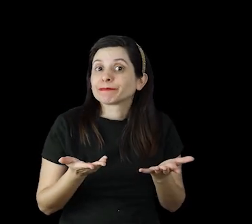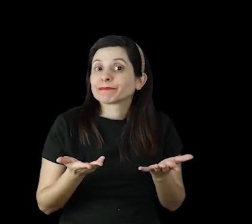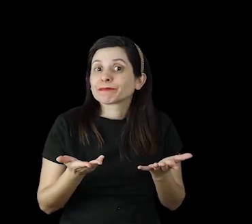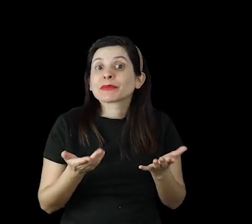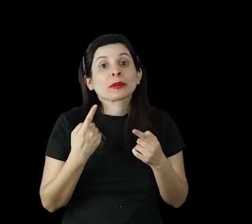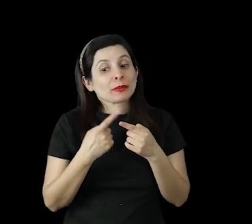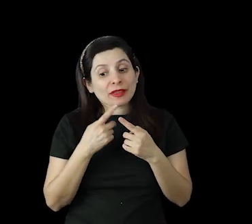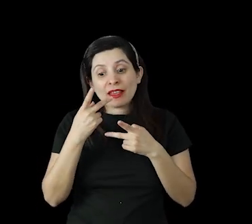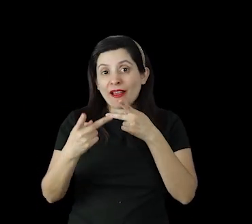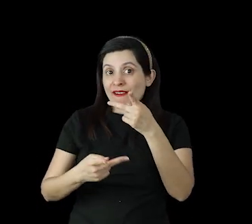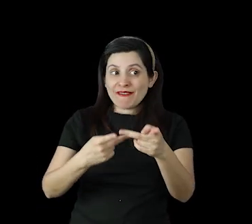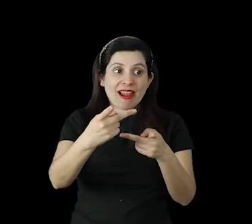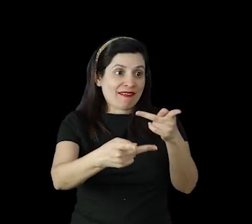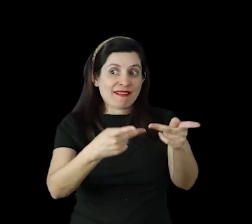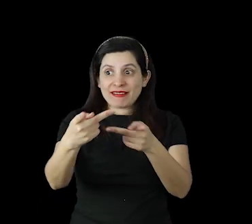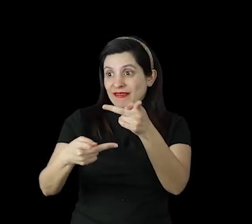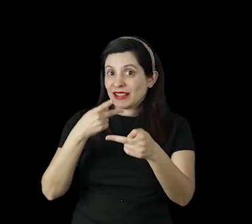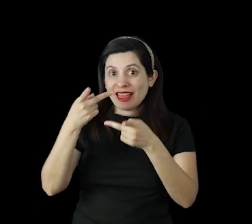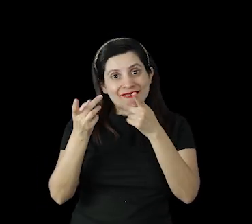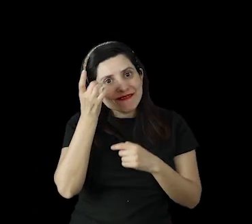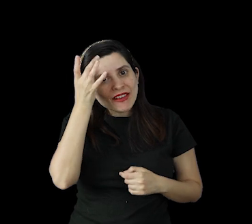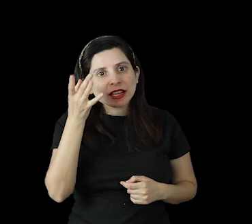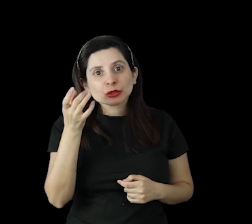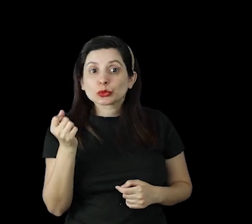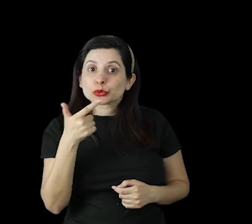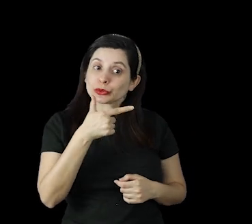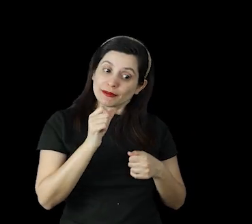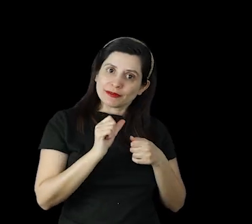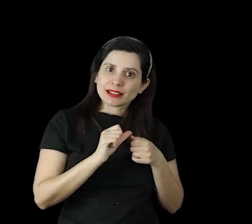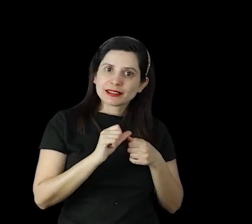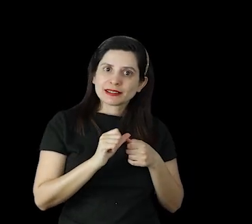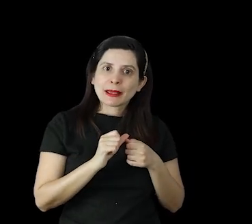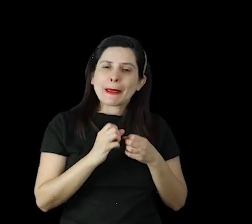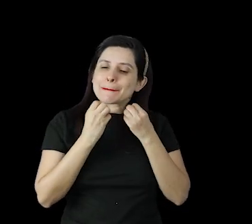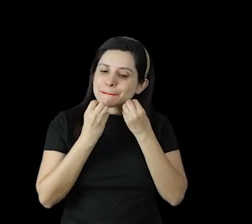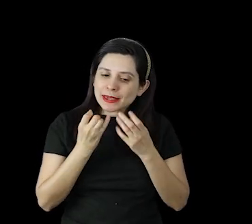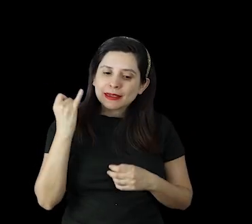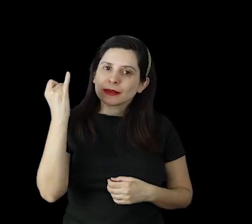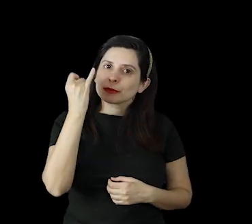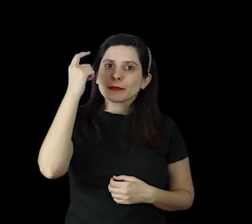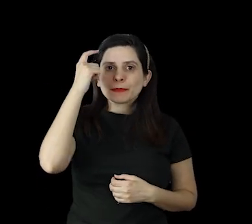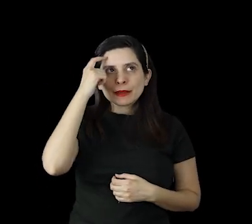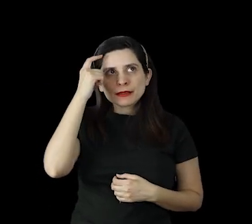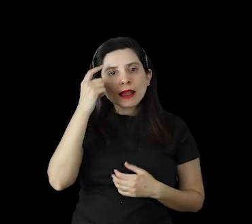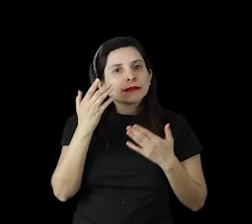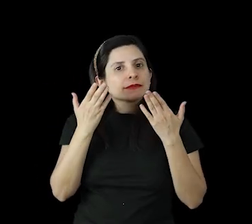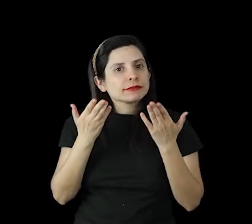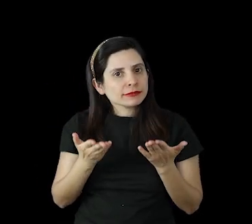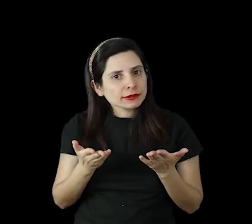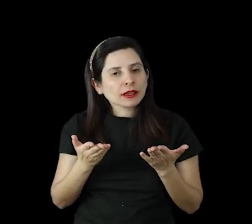a fala é muito mais fácil você falar do que você fazer. Então é bem importante pensar nisso, porque